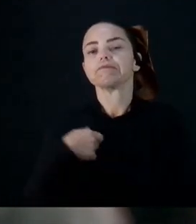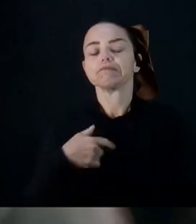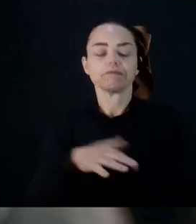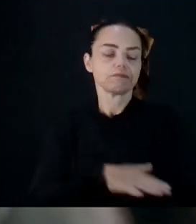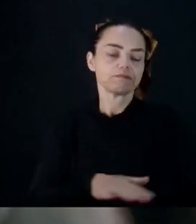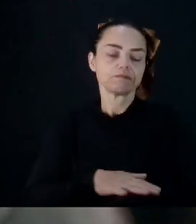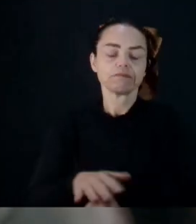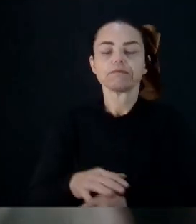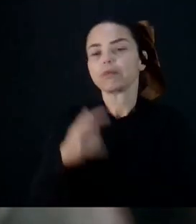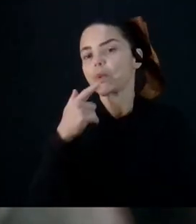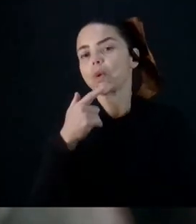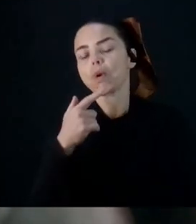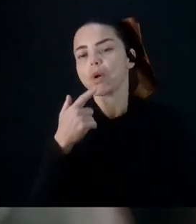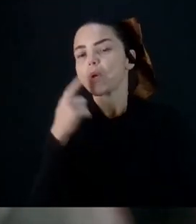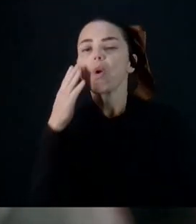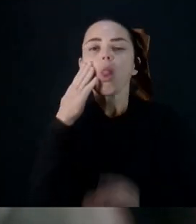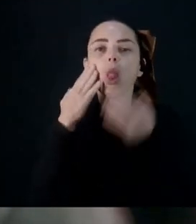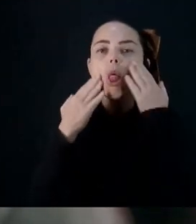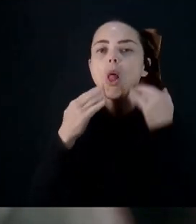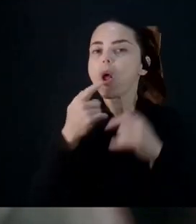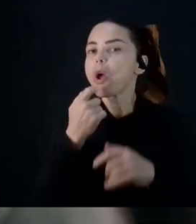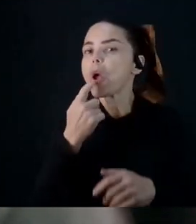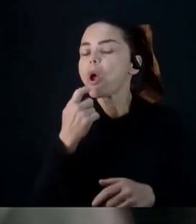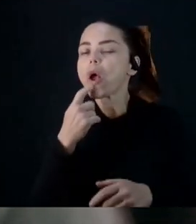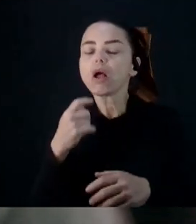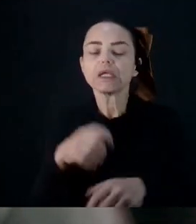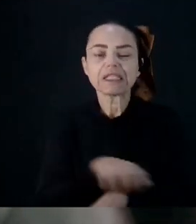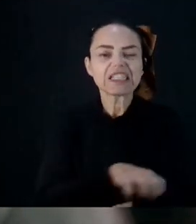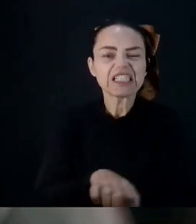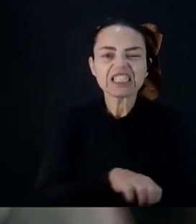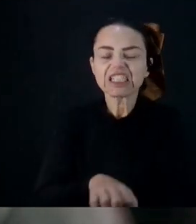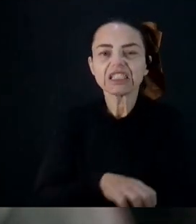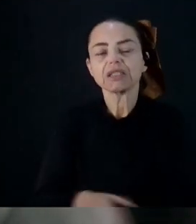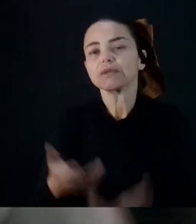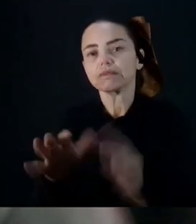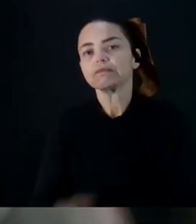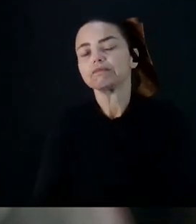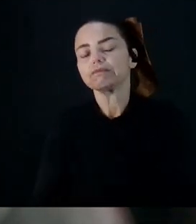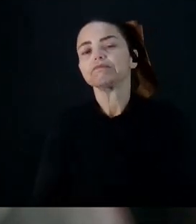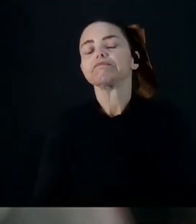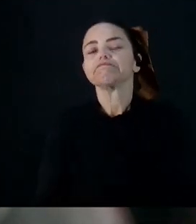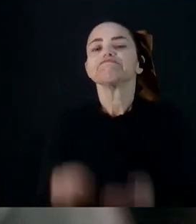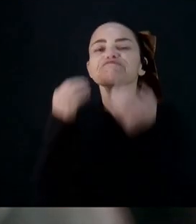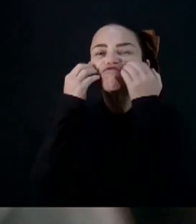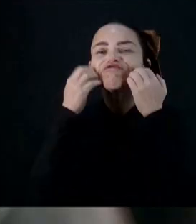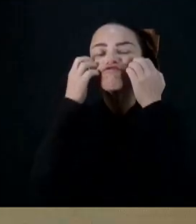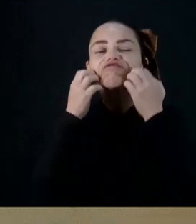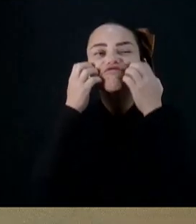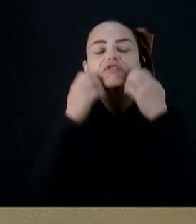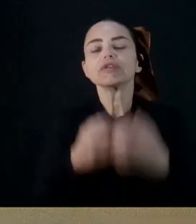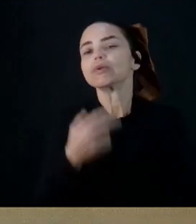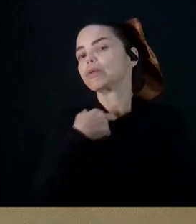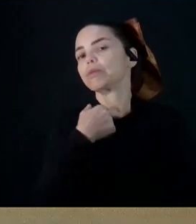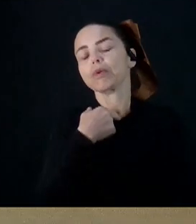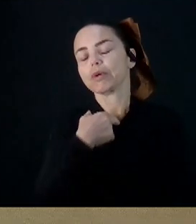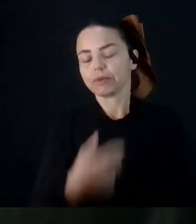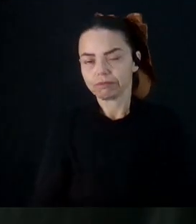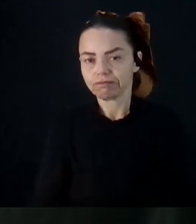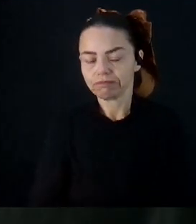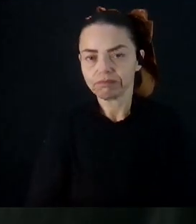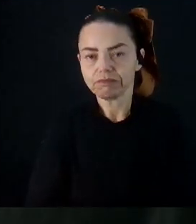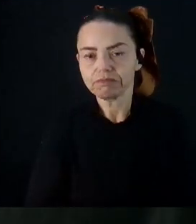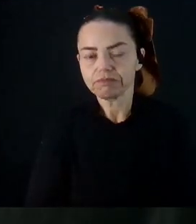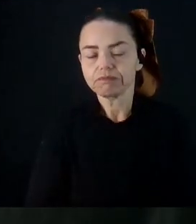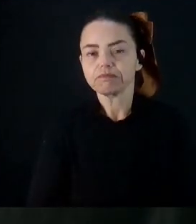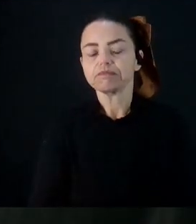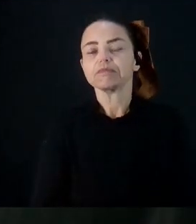cutâneas, vermelhidão, coceira, irritações, que a gente não quer que a criança tenha. Muito bem, doutora. E